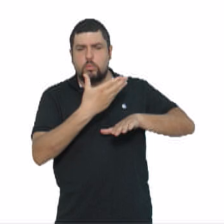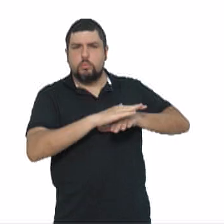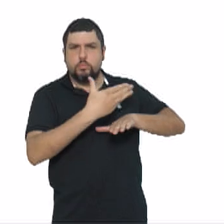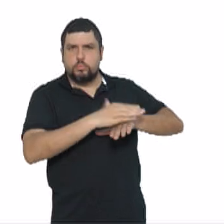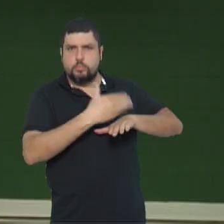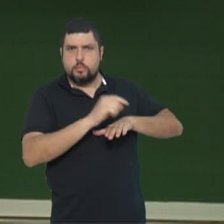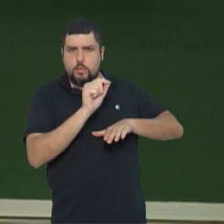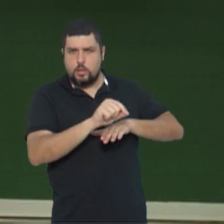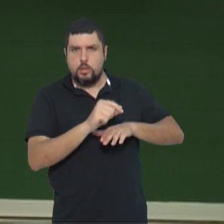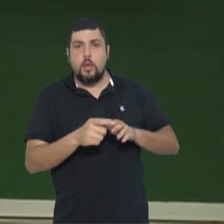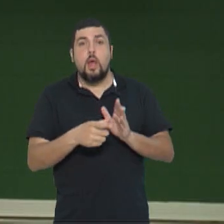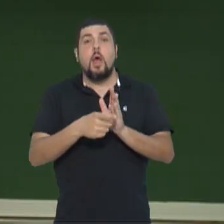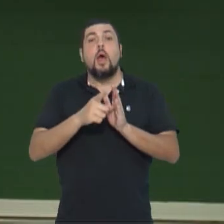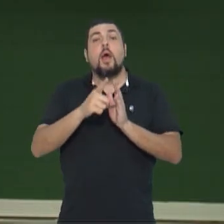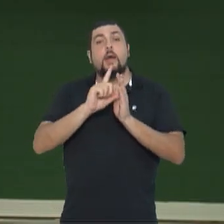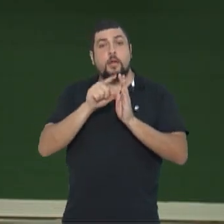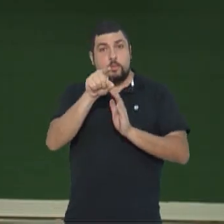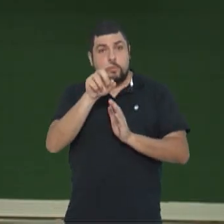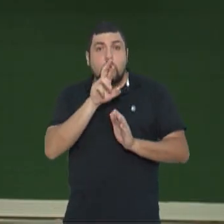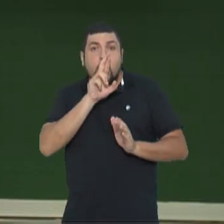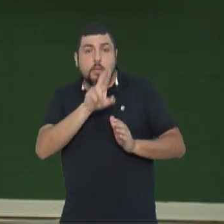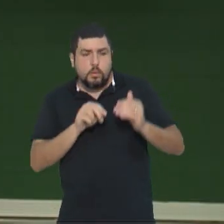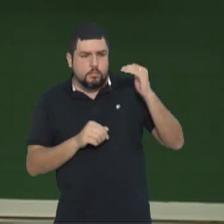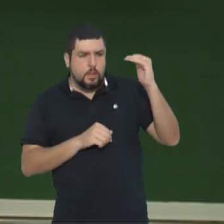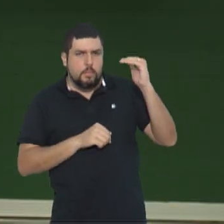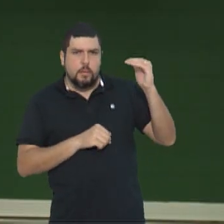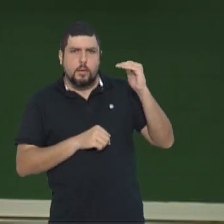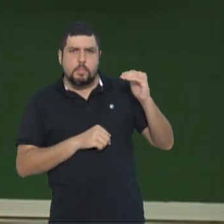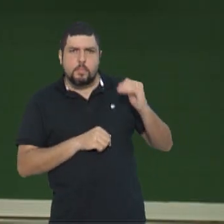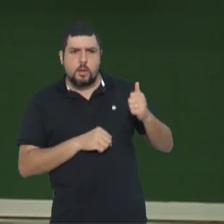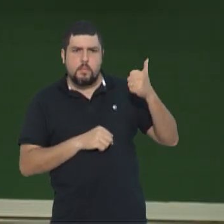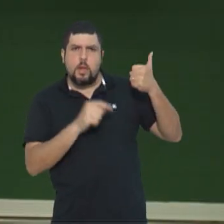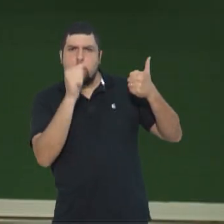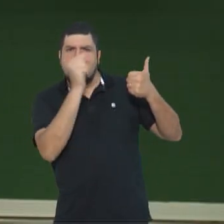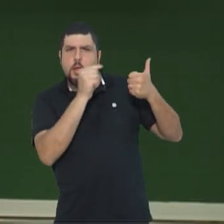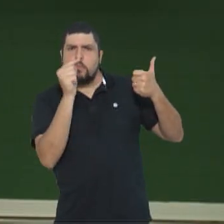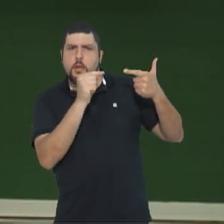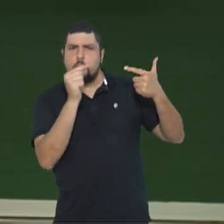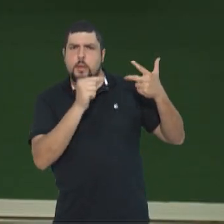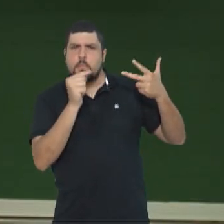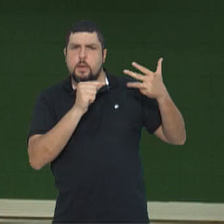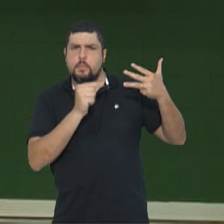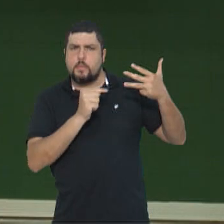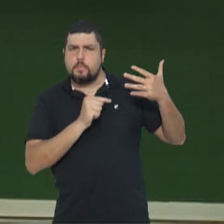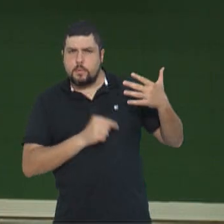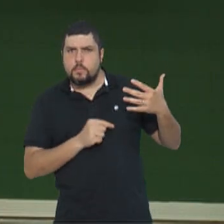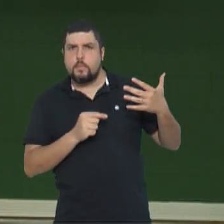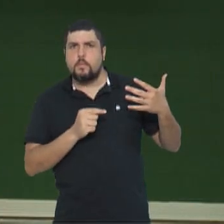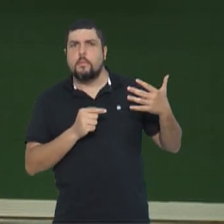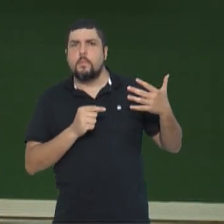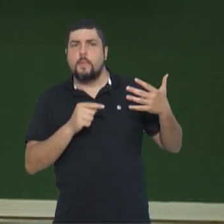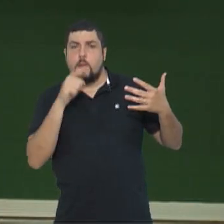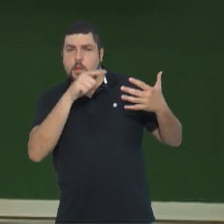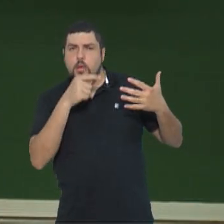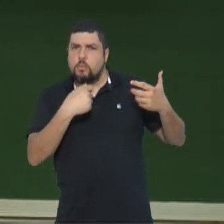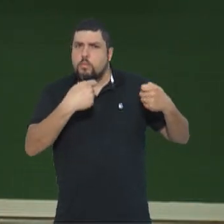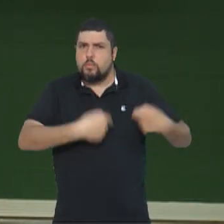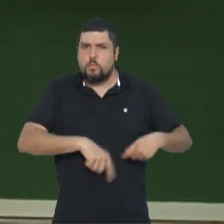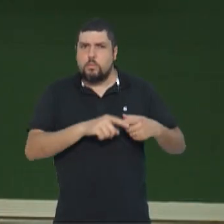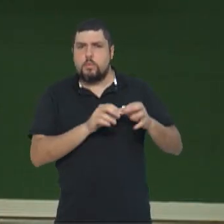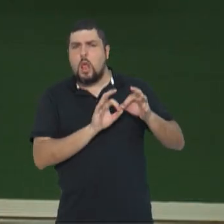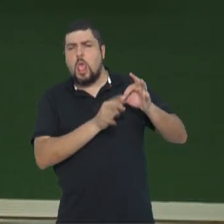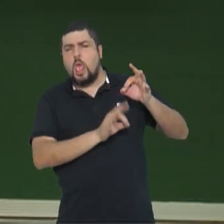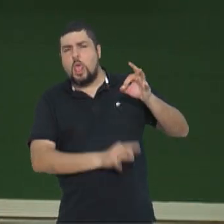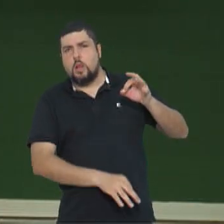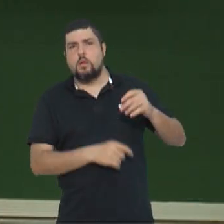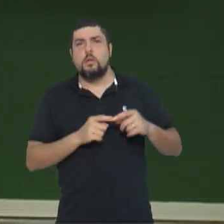em forma de tópico lá nas respostas, tá? É tópico, tá, gente? Que é para pôr nas respostas, não precisa ficar delongando, não.